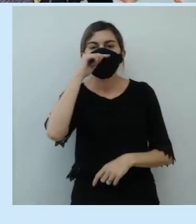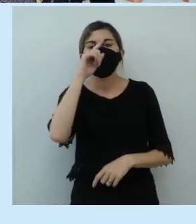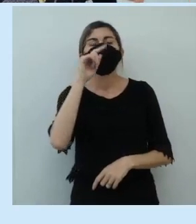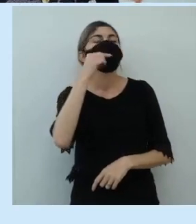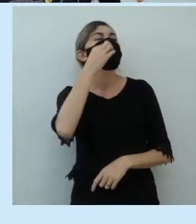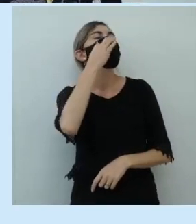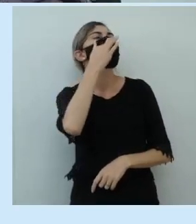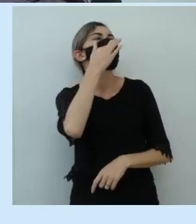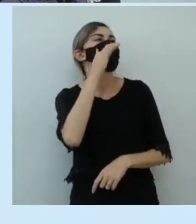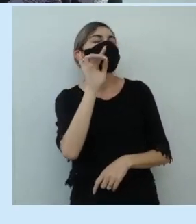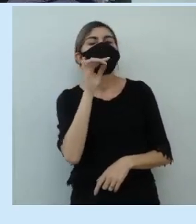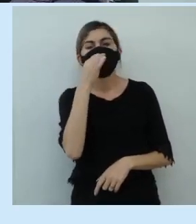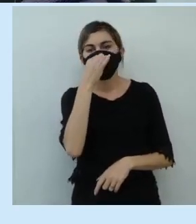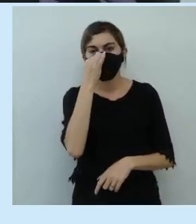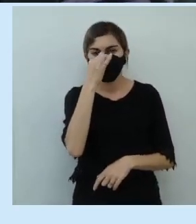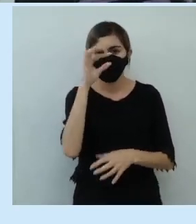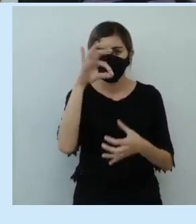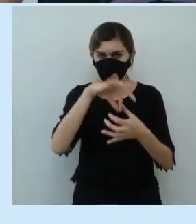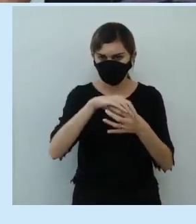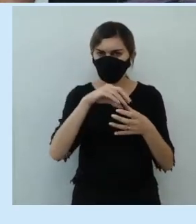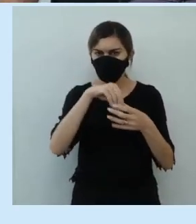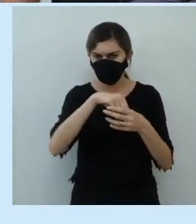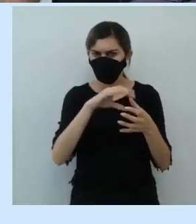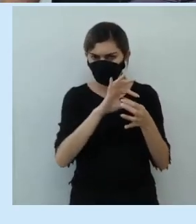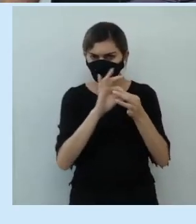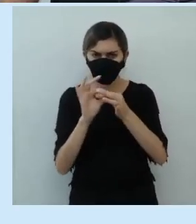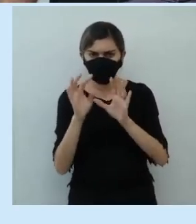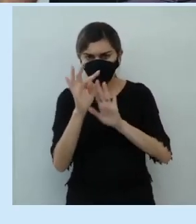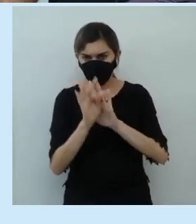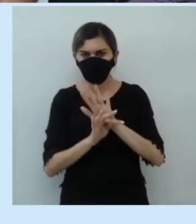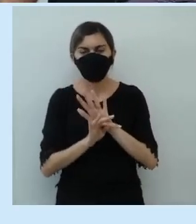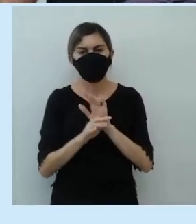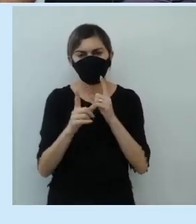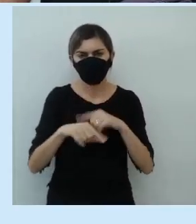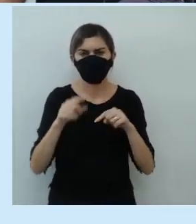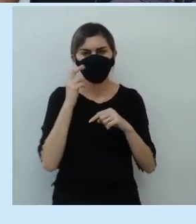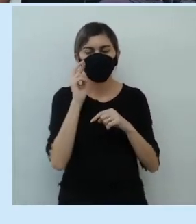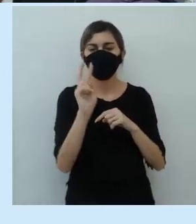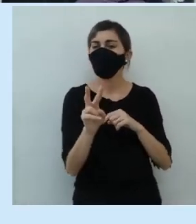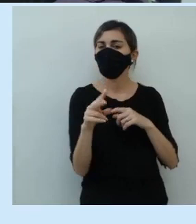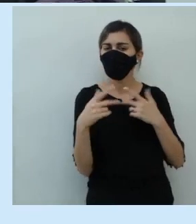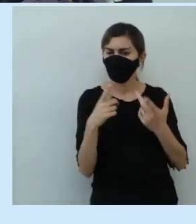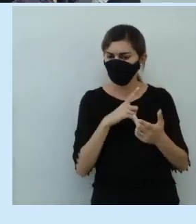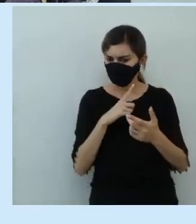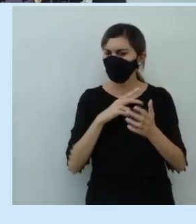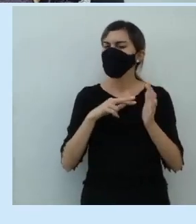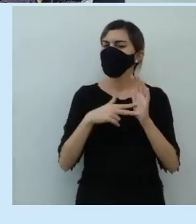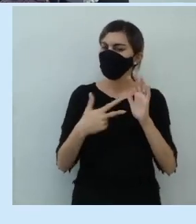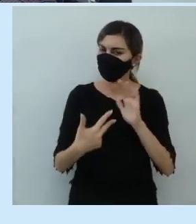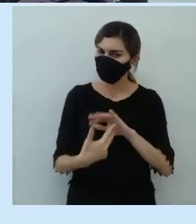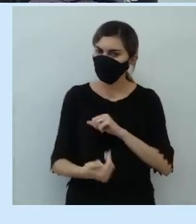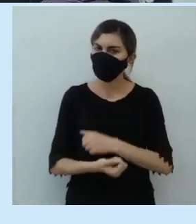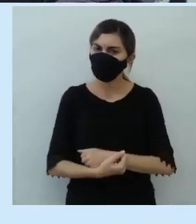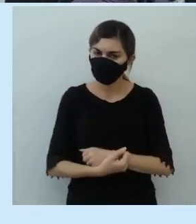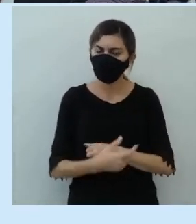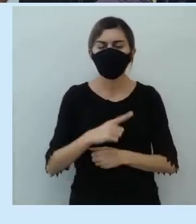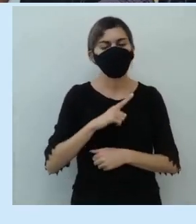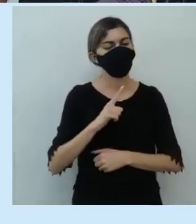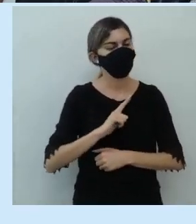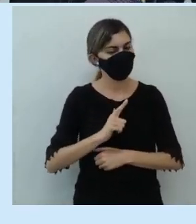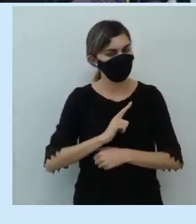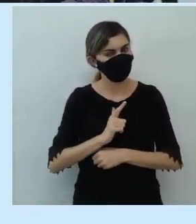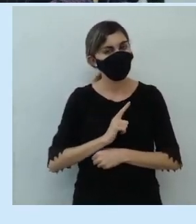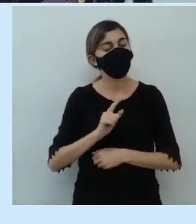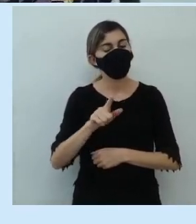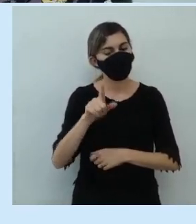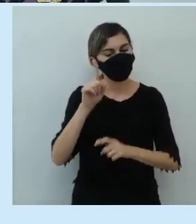nariz, dentro de um texto como o que nós vimos agora, tem um sentido, tem um significado.